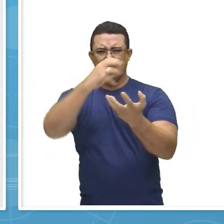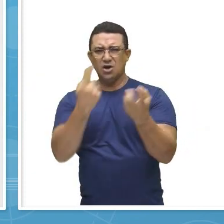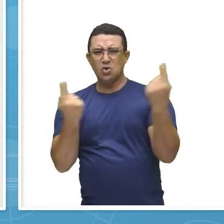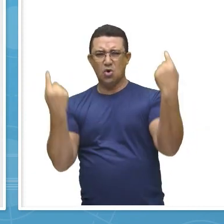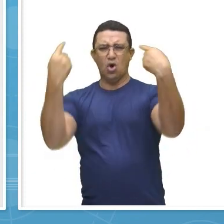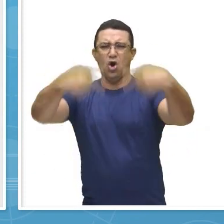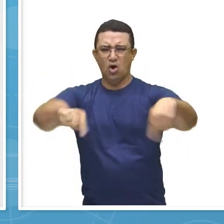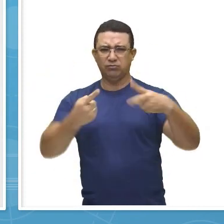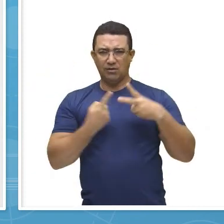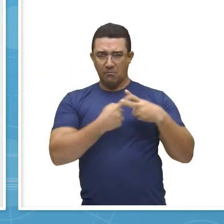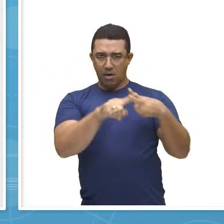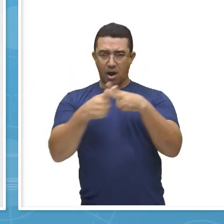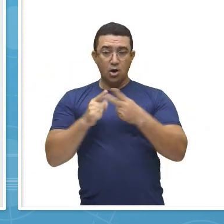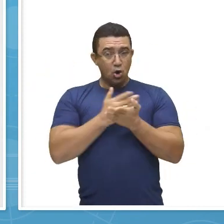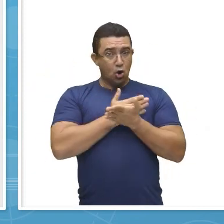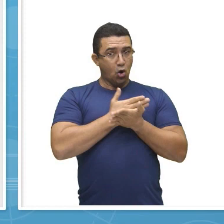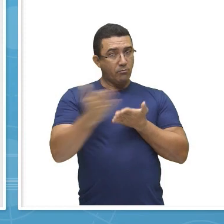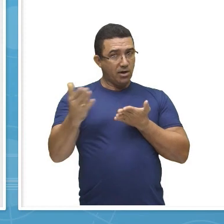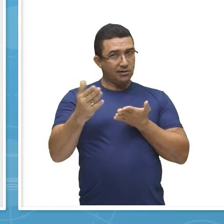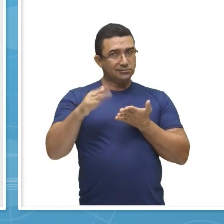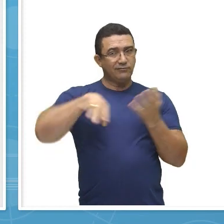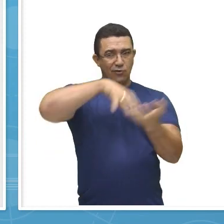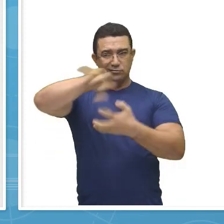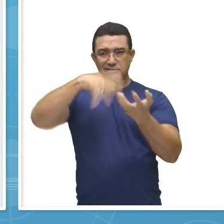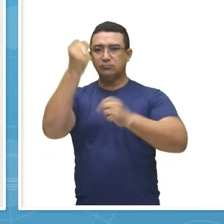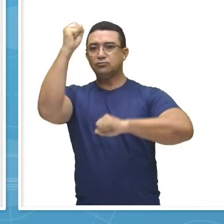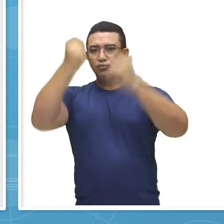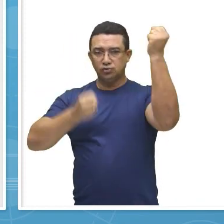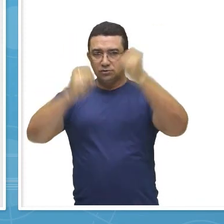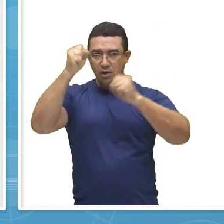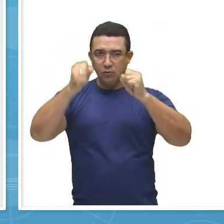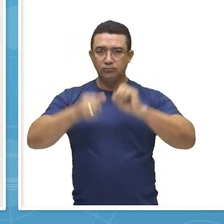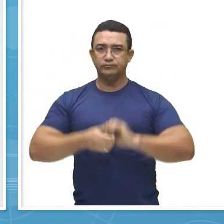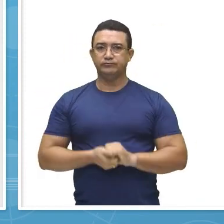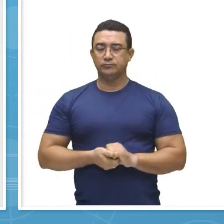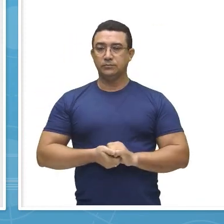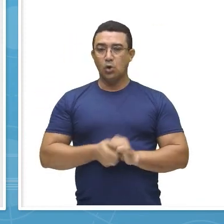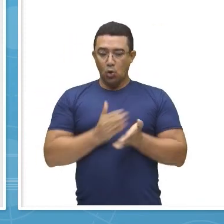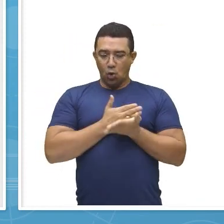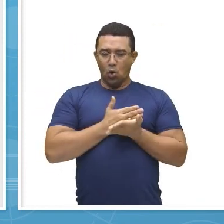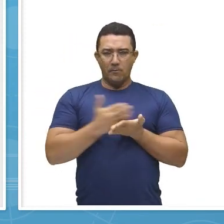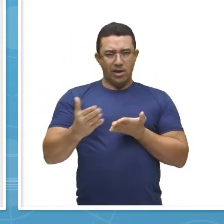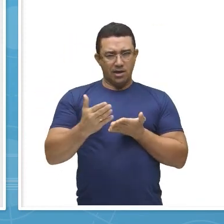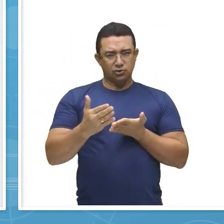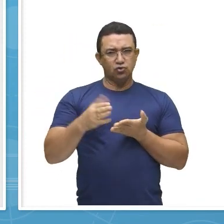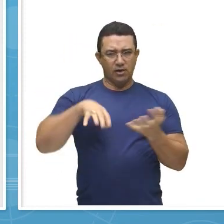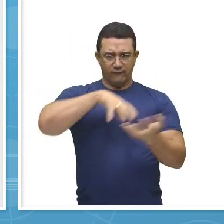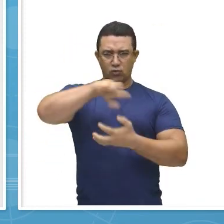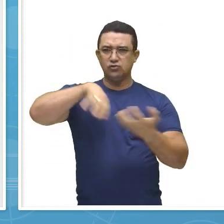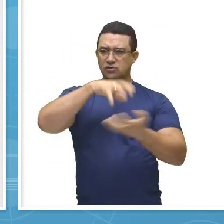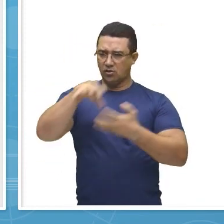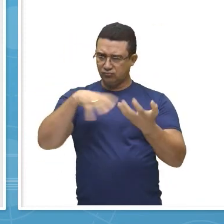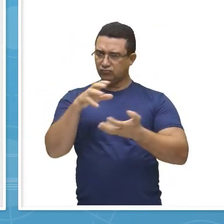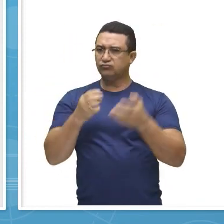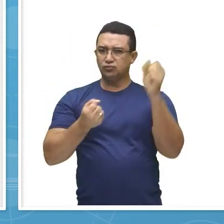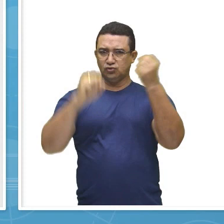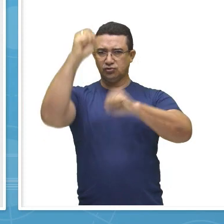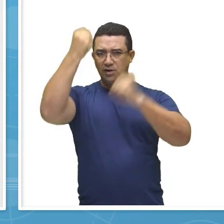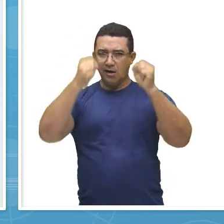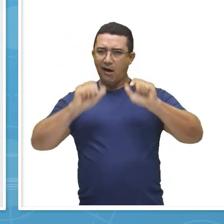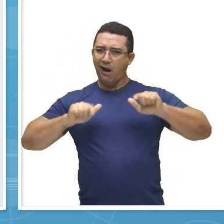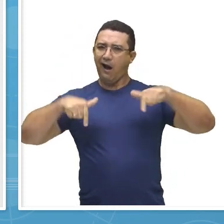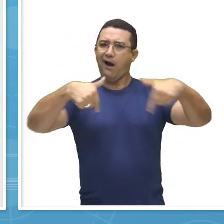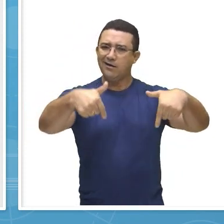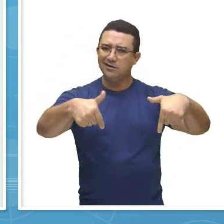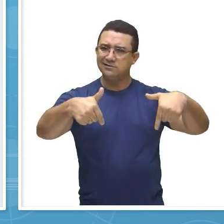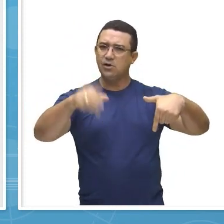no princípio da Revolução Industrial. Então, a dica está aí, ó, no princípio da Revolução. Sua ação consistia